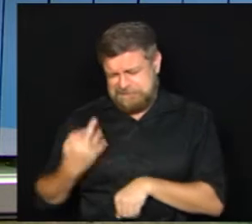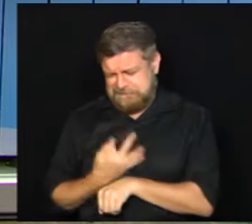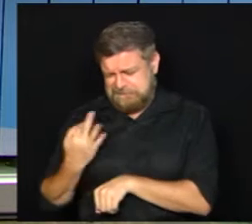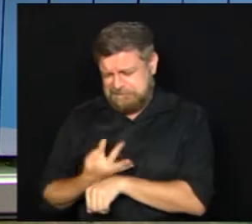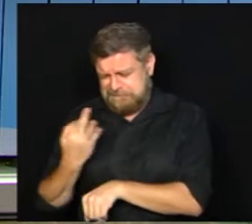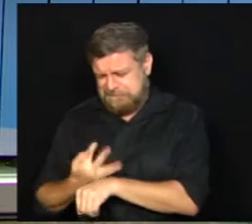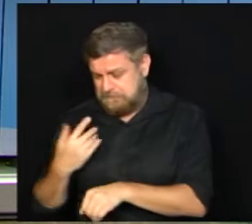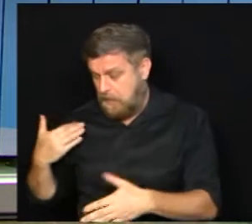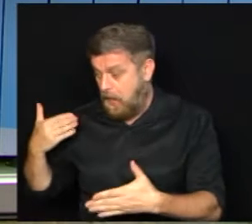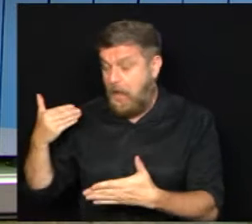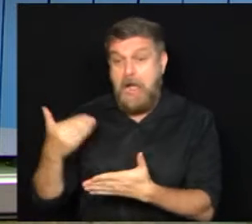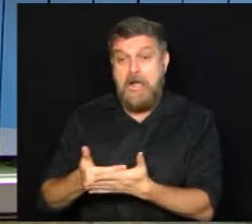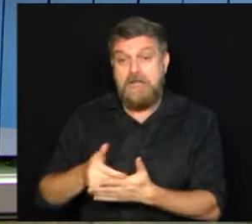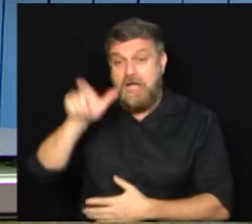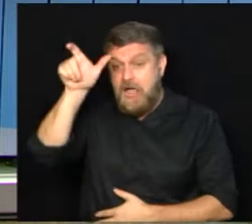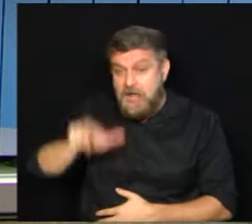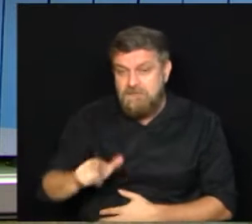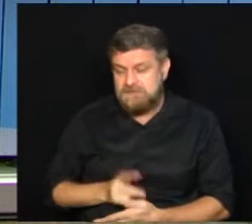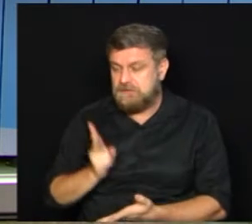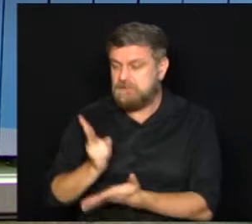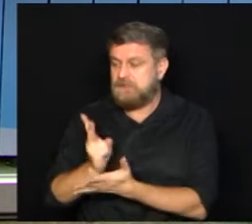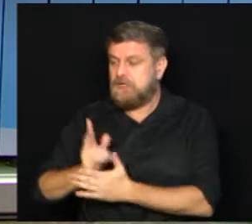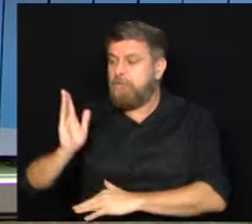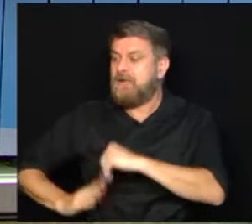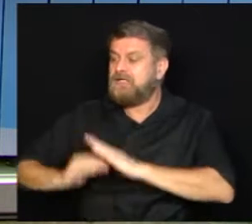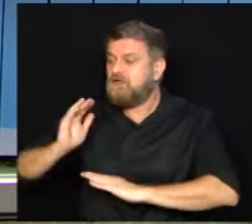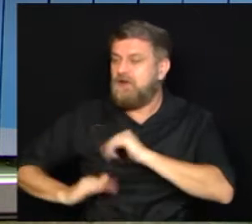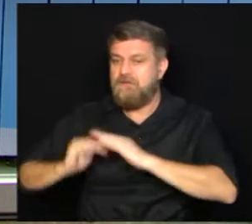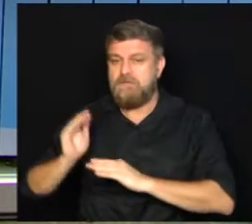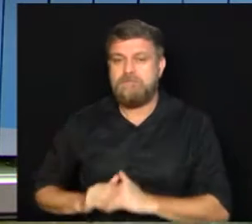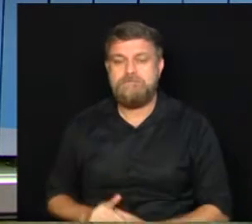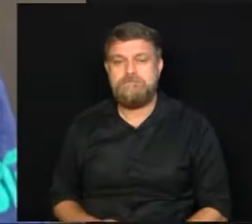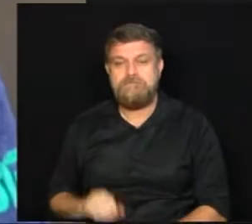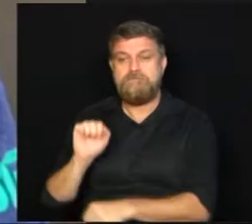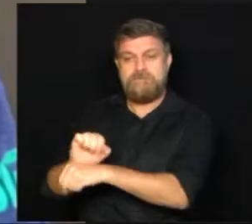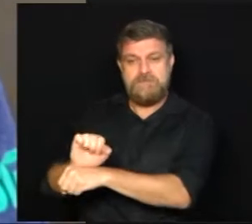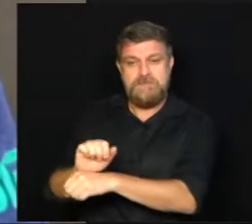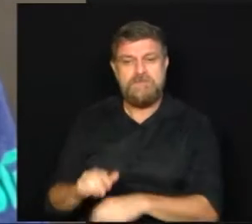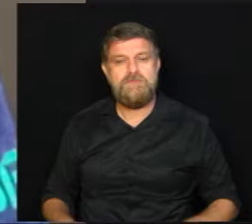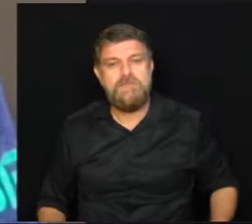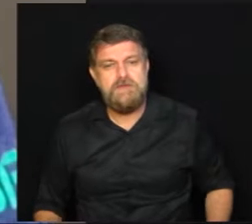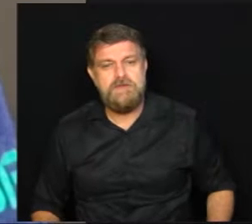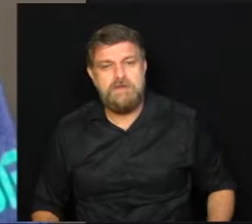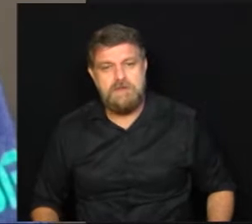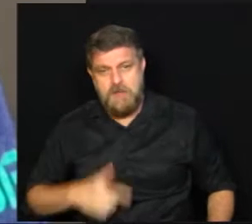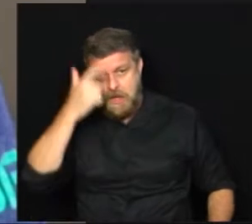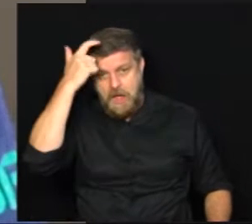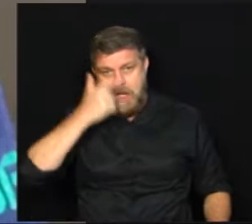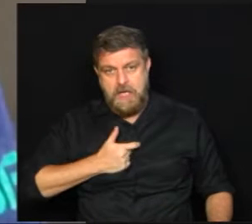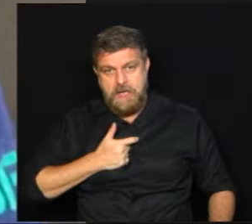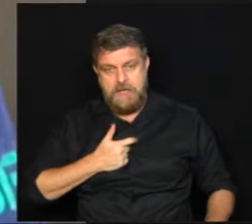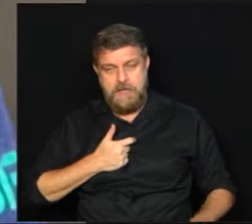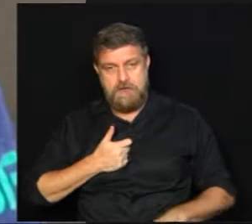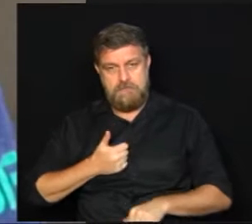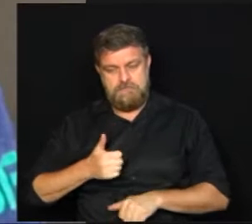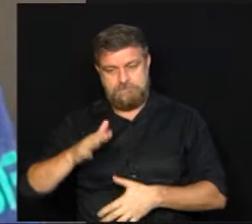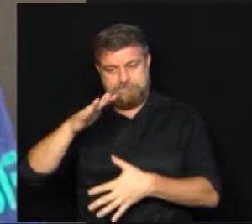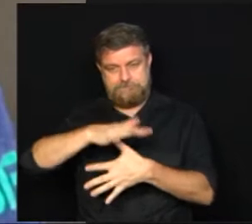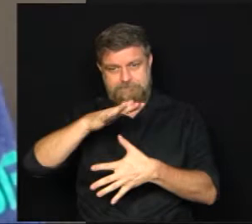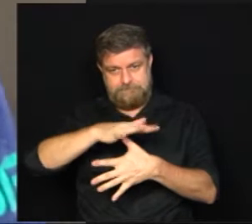até quando que você ficou na modalidade? Então, assim, como atleta de alto